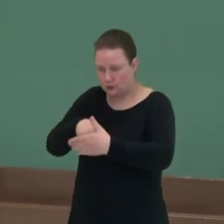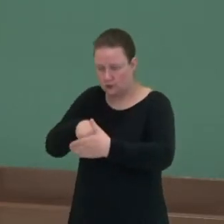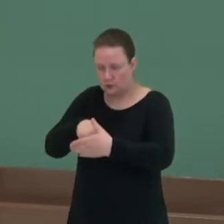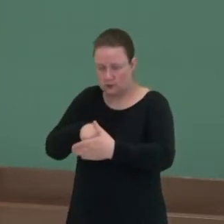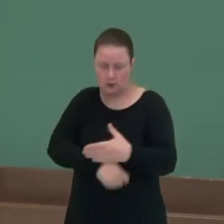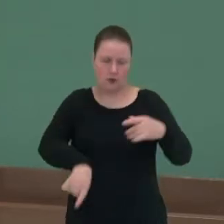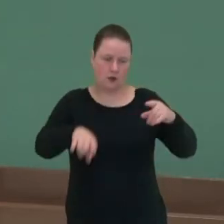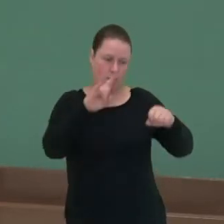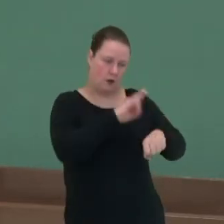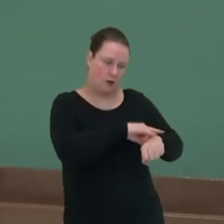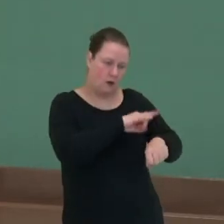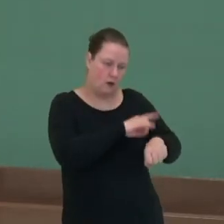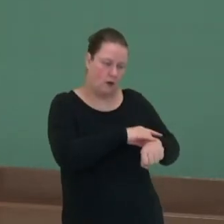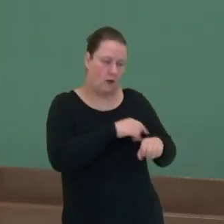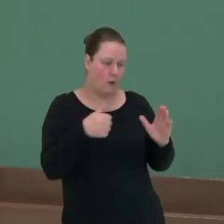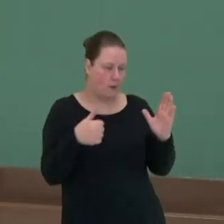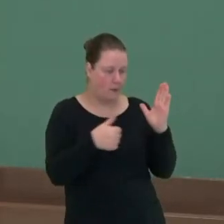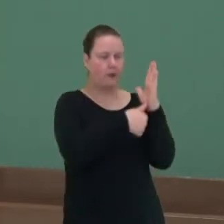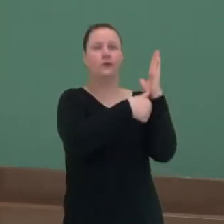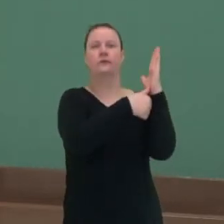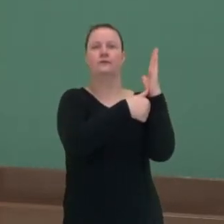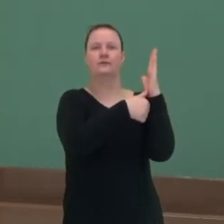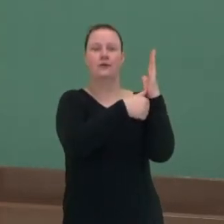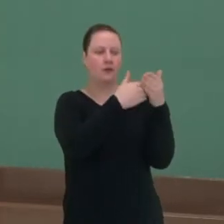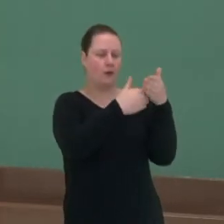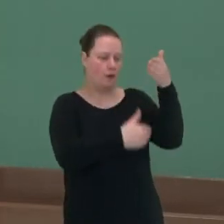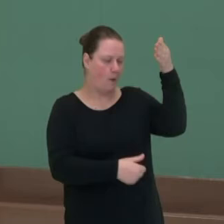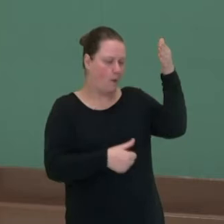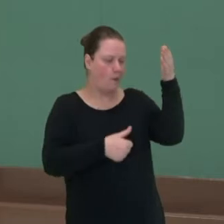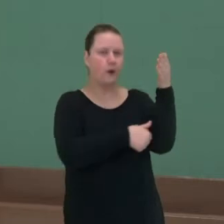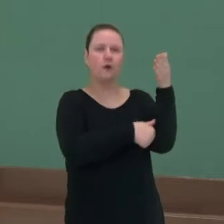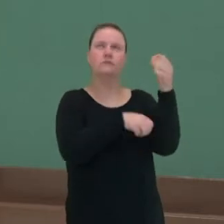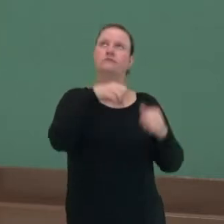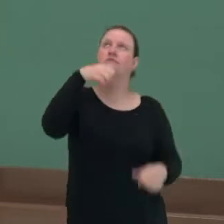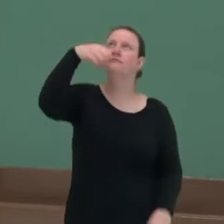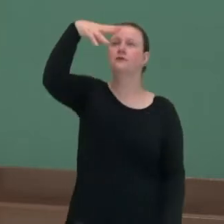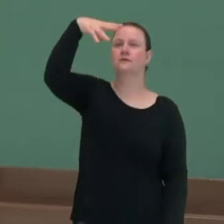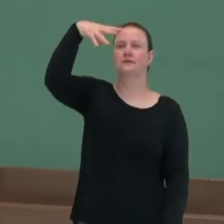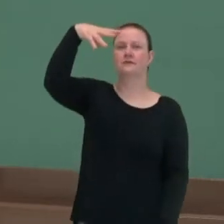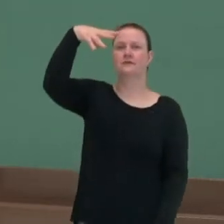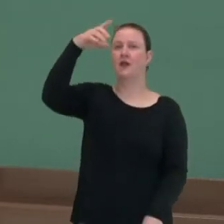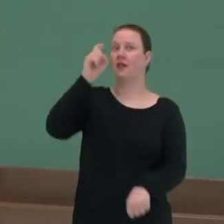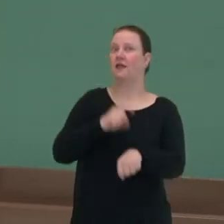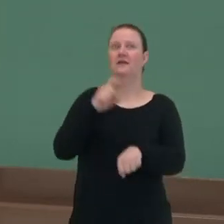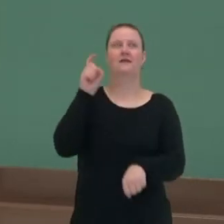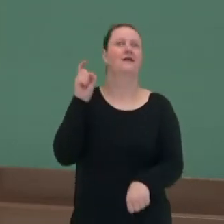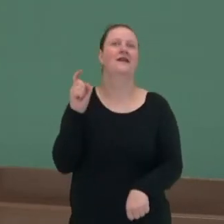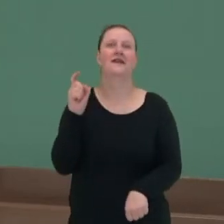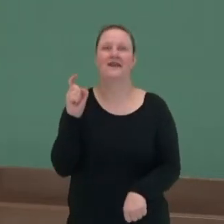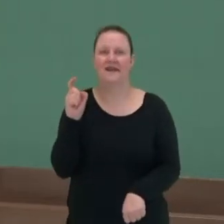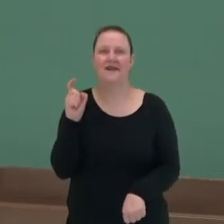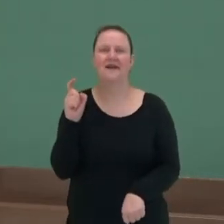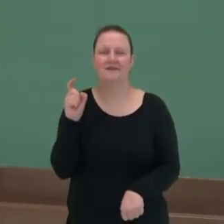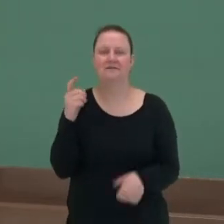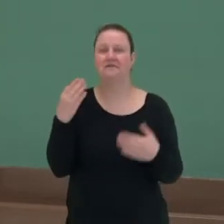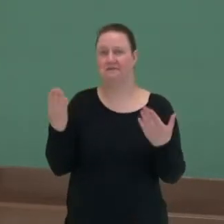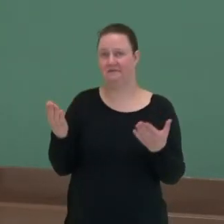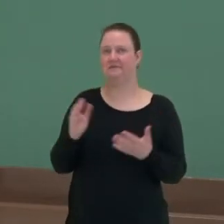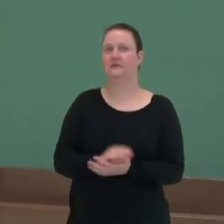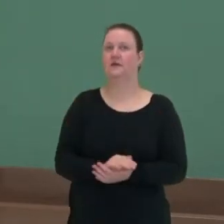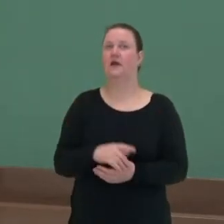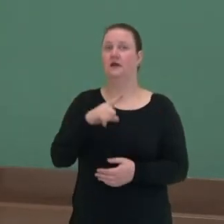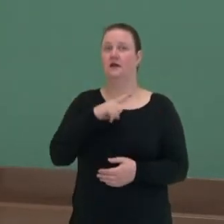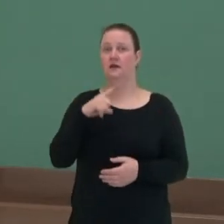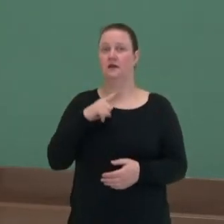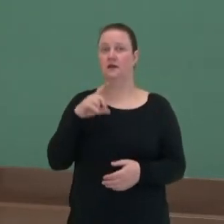no interruptor. Bate o dedo no interruptor e a lâmpada do quarto, da cozinha e do banheiro vai acender. Então nós temos